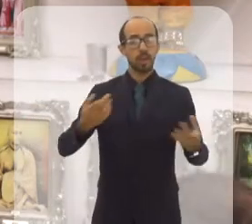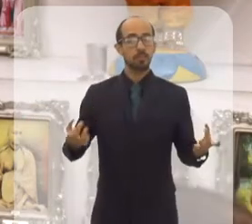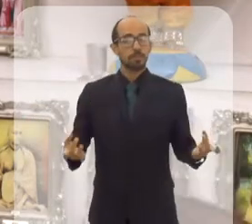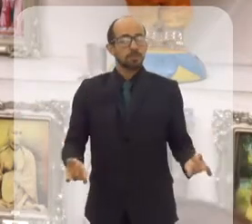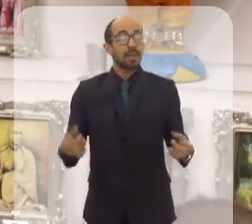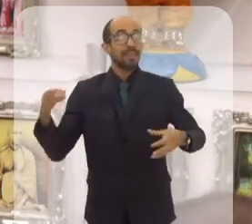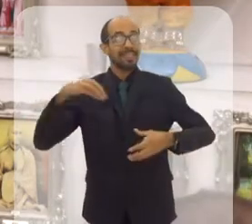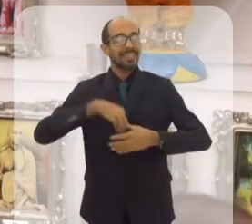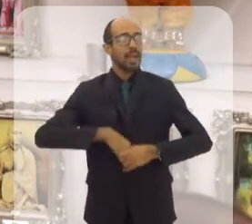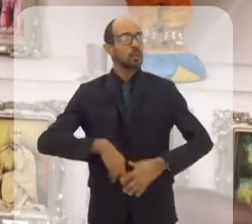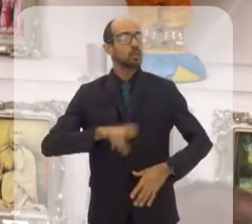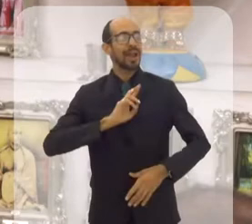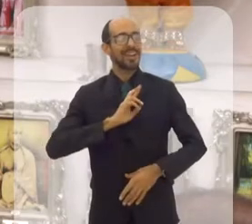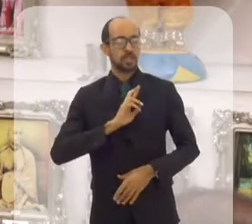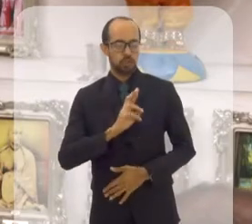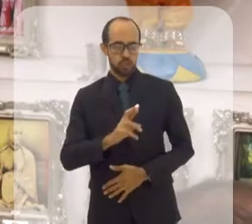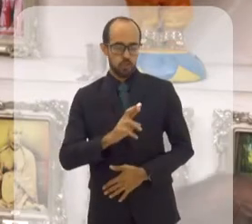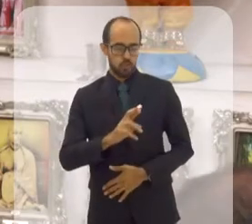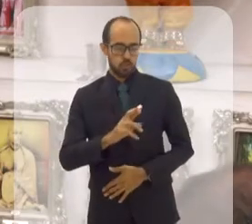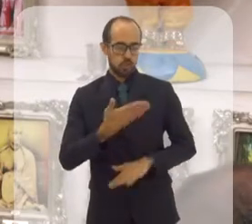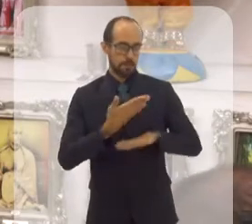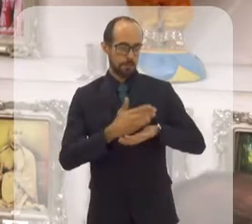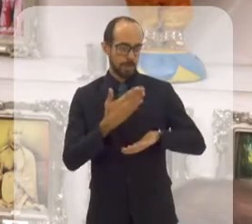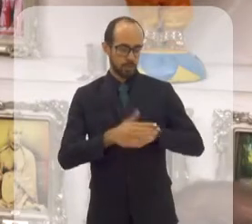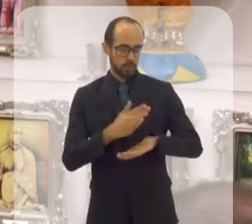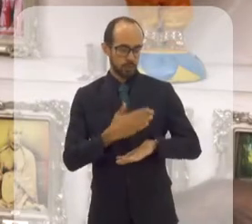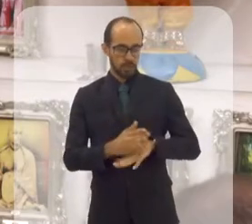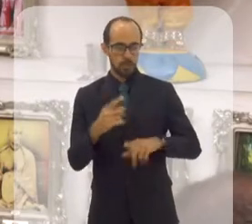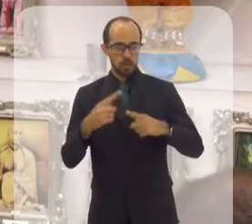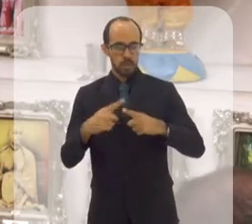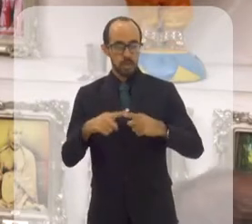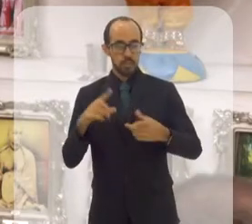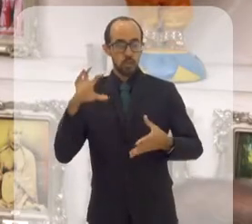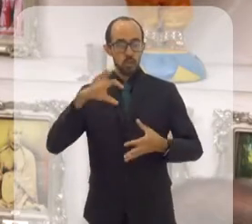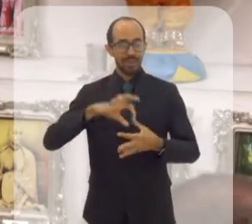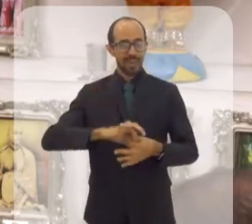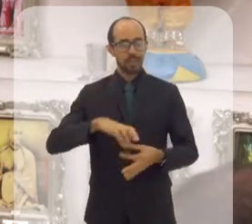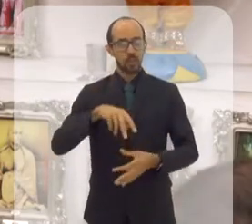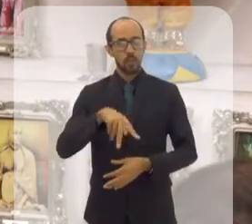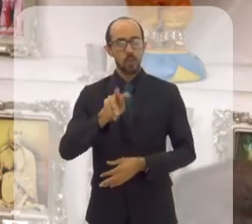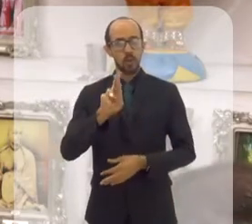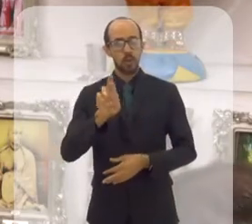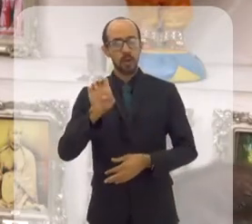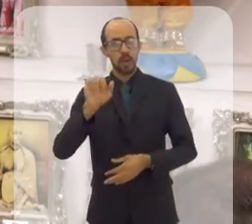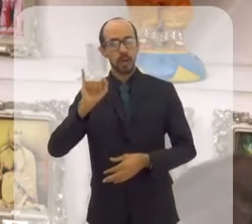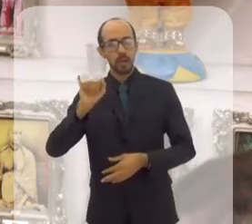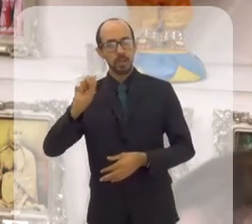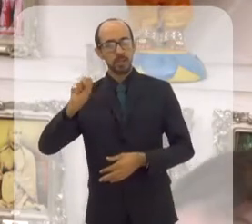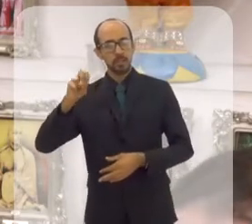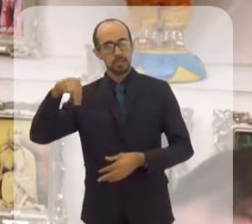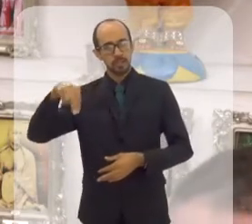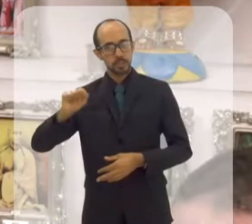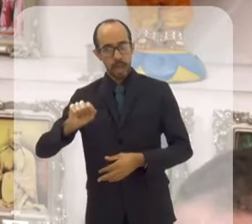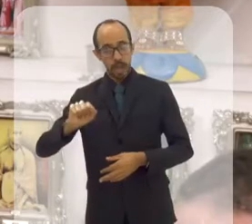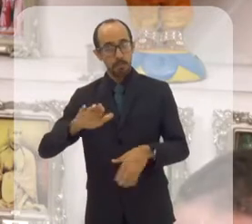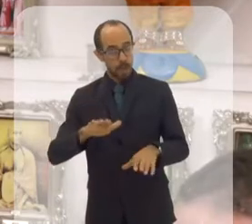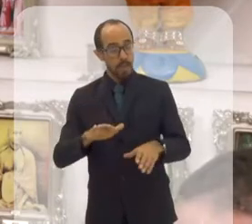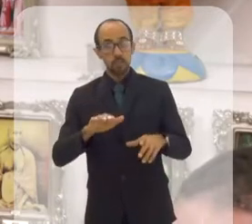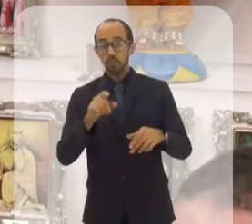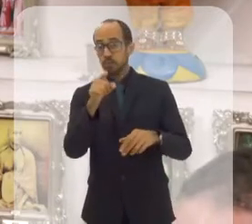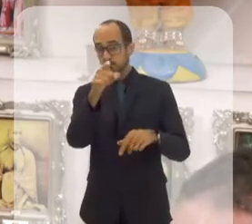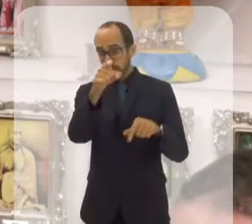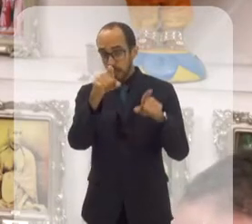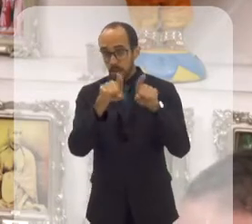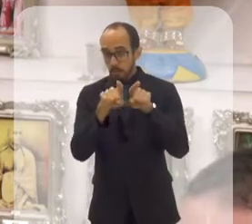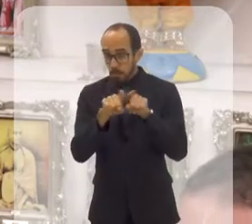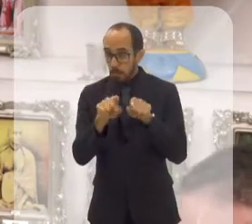meditação dentro da religião Hare Krishna, já que eles se conectam com Krishna. Mas o que não impede que